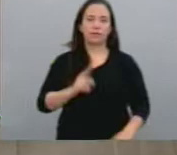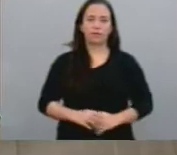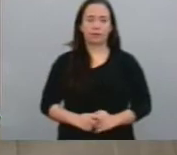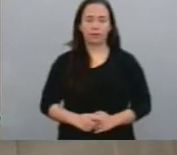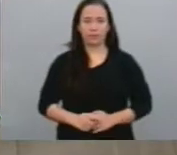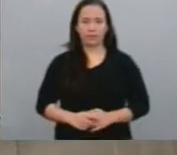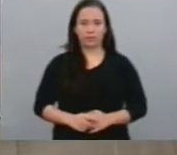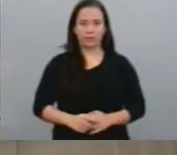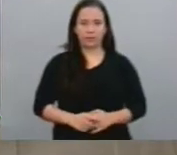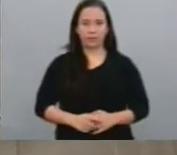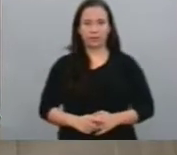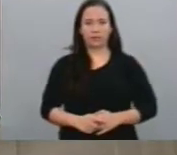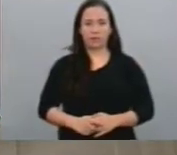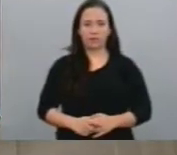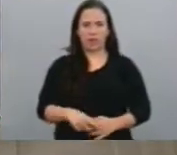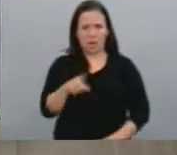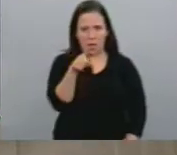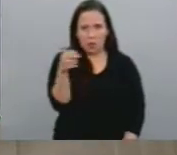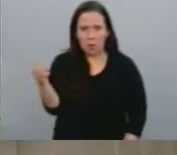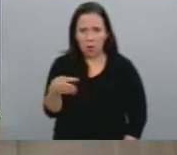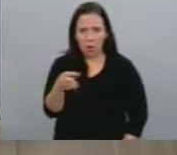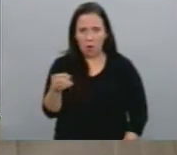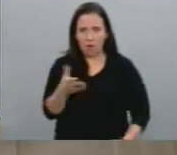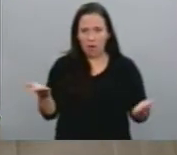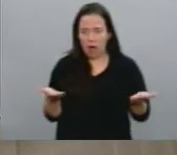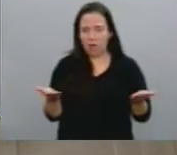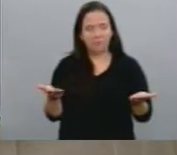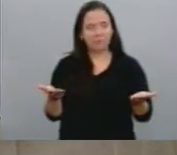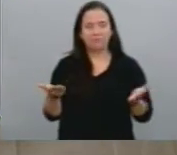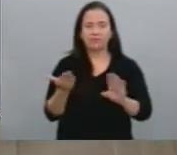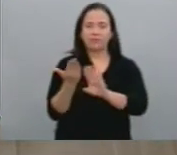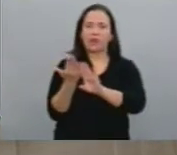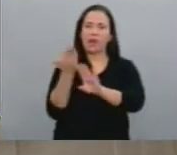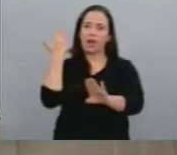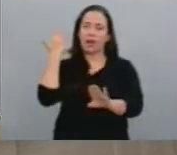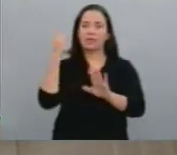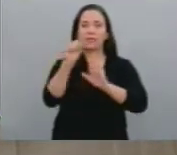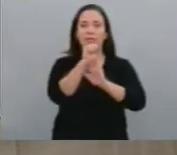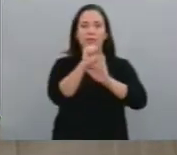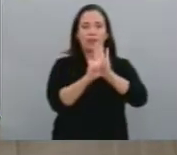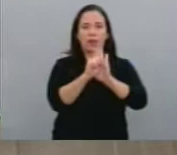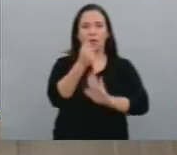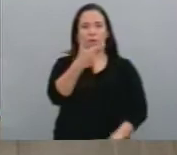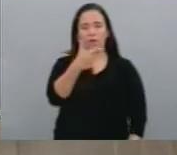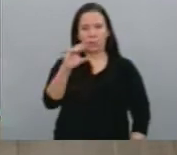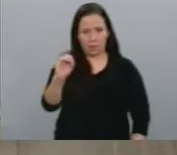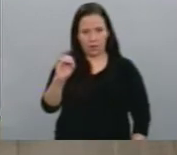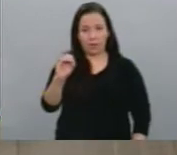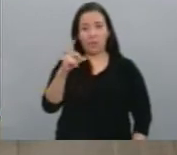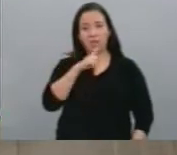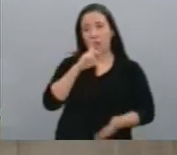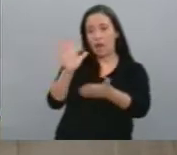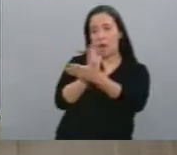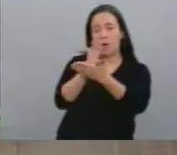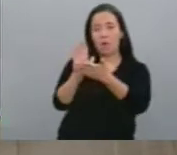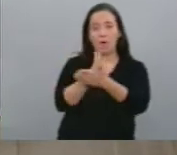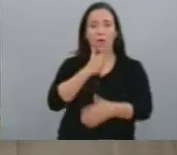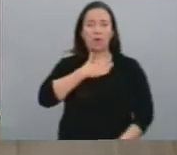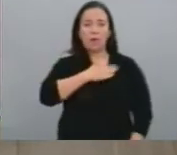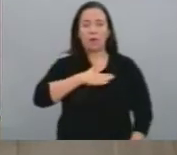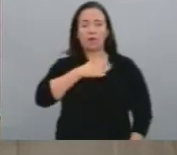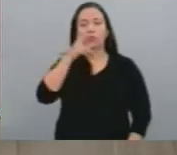Isso não é novo. Desde o início do século XX, para quem gosta um pouquinho da história